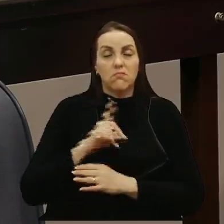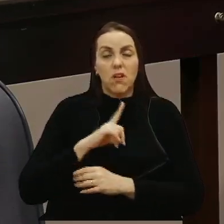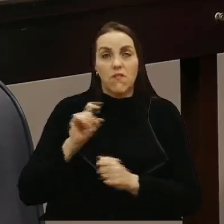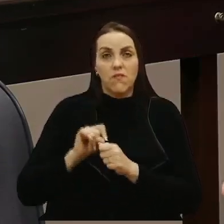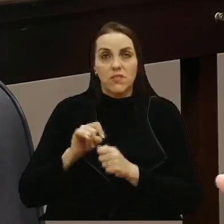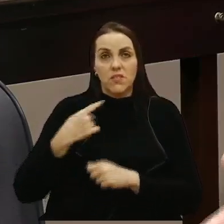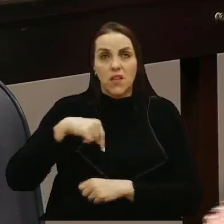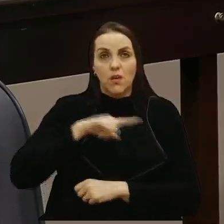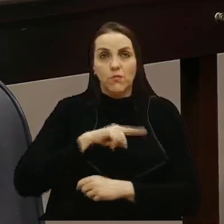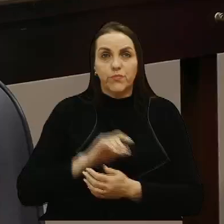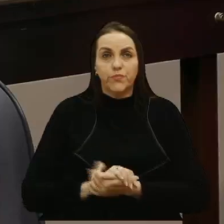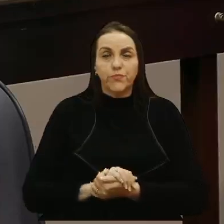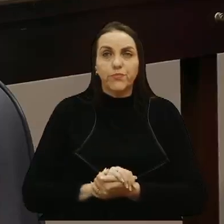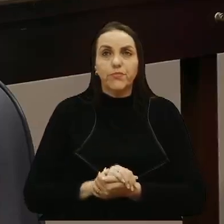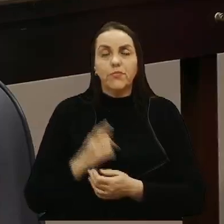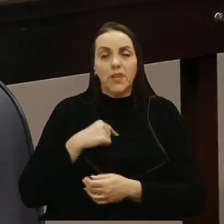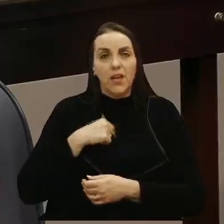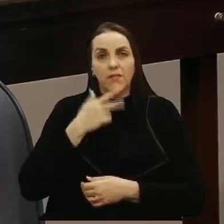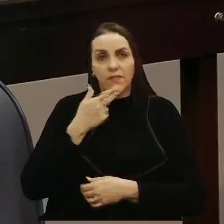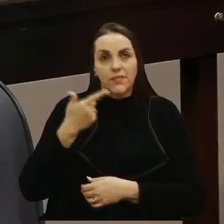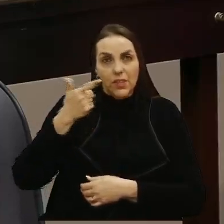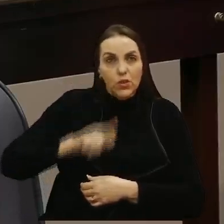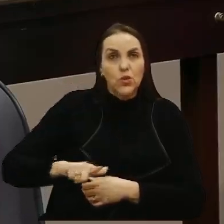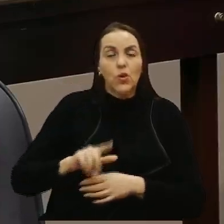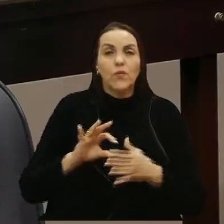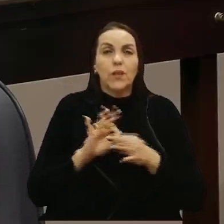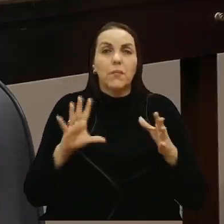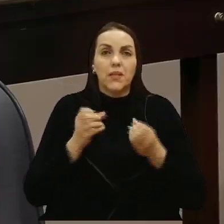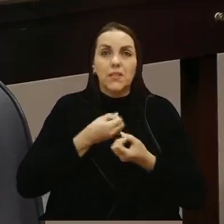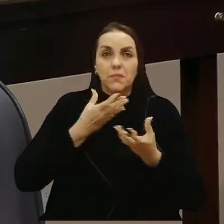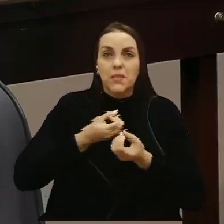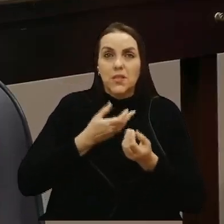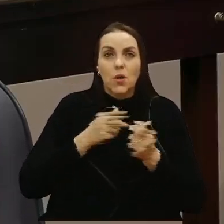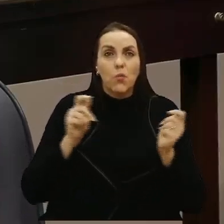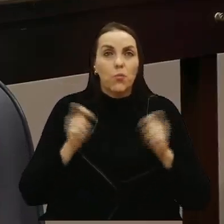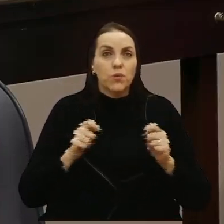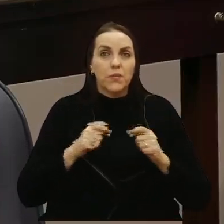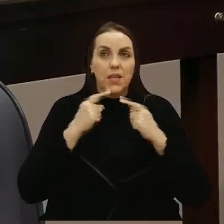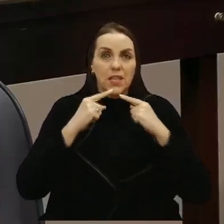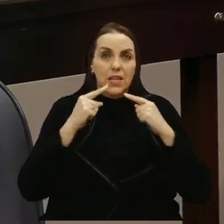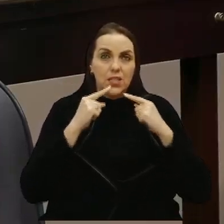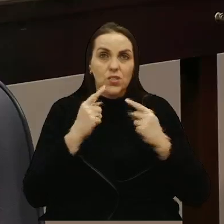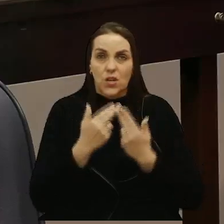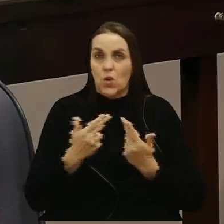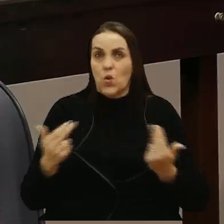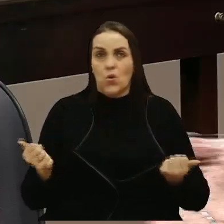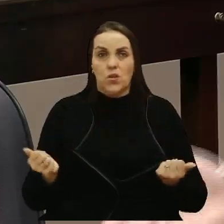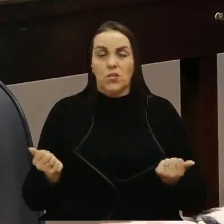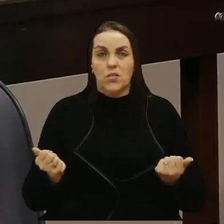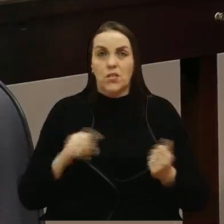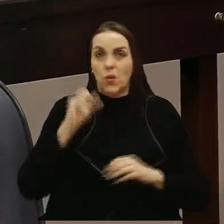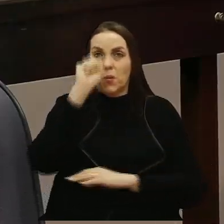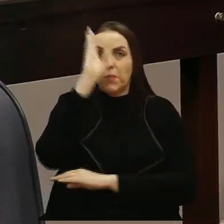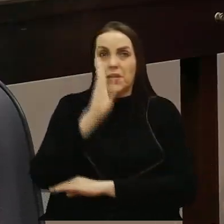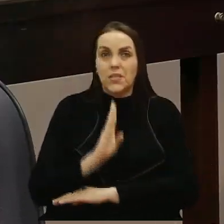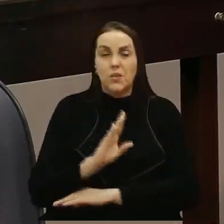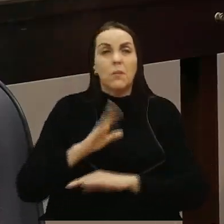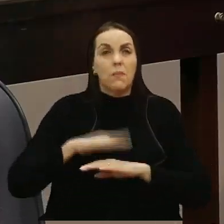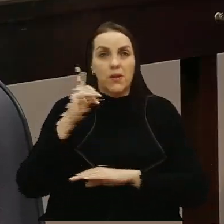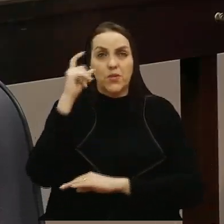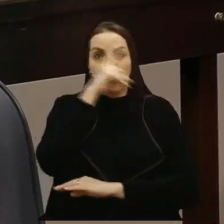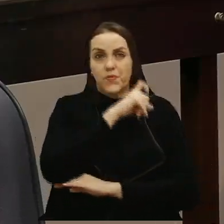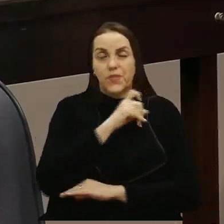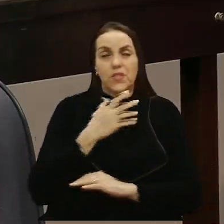fazendo. E aqui a gente reforça a liberdade de expressão de poder criticar essas coisas, né? Que hoje no Brasil está cada vez mais difícil. Eu reitero, está na